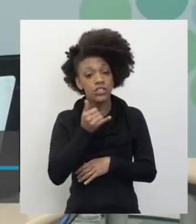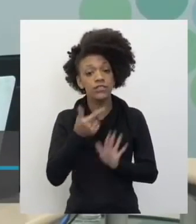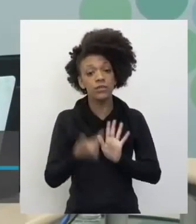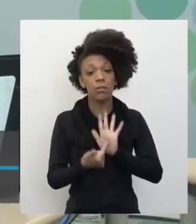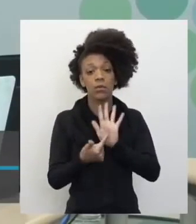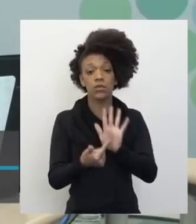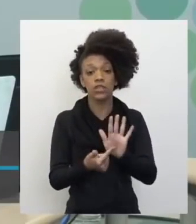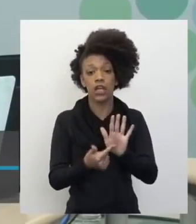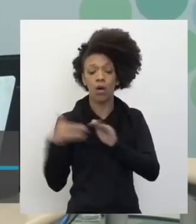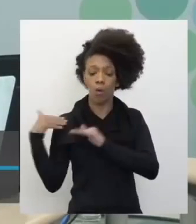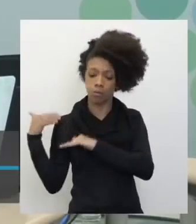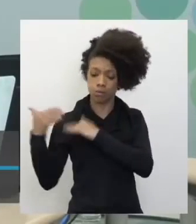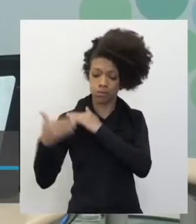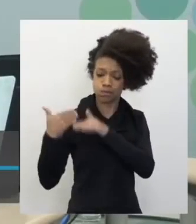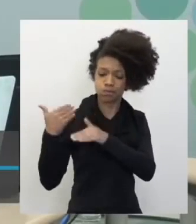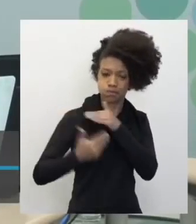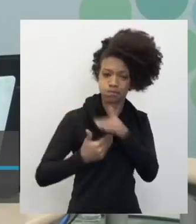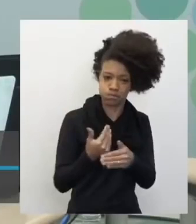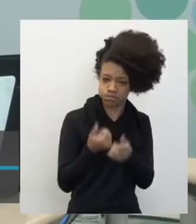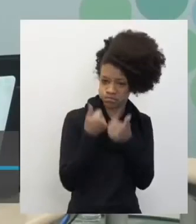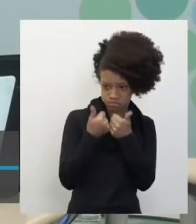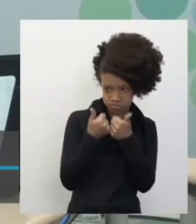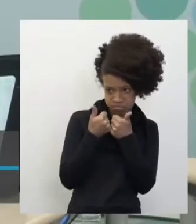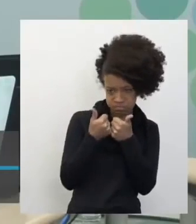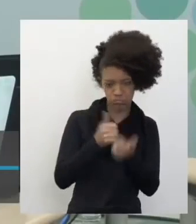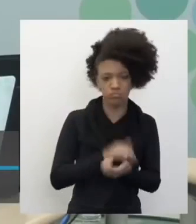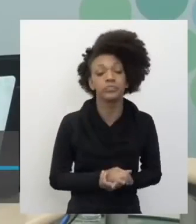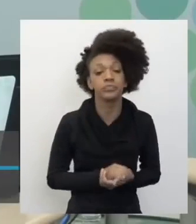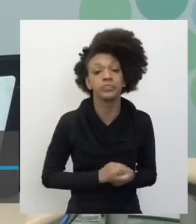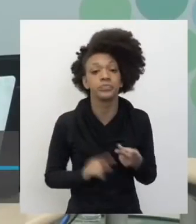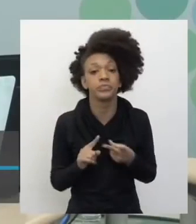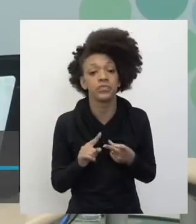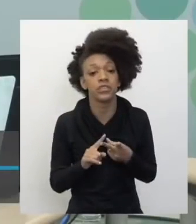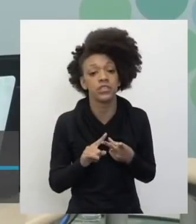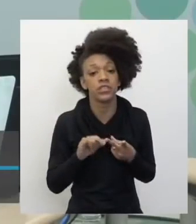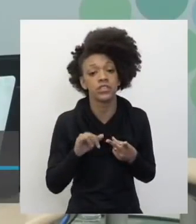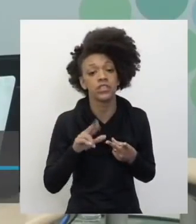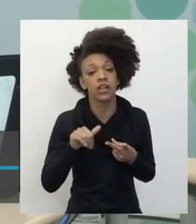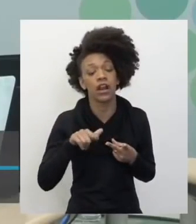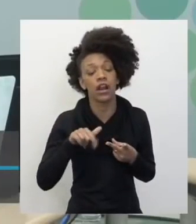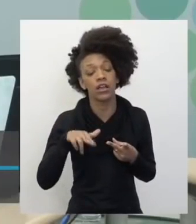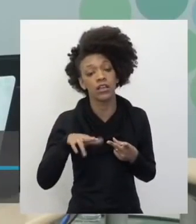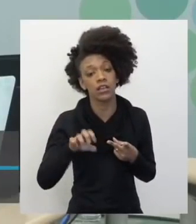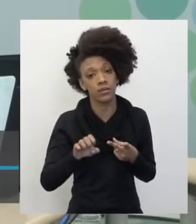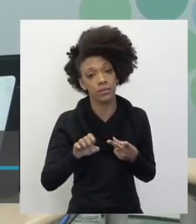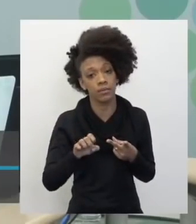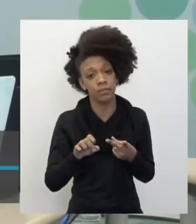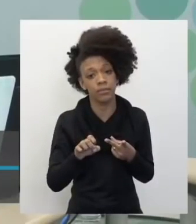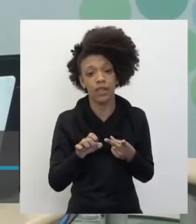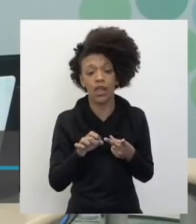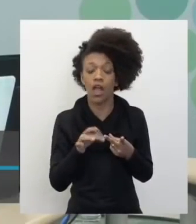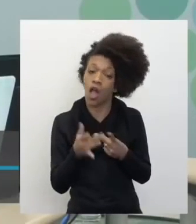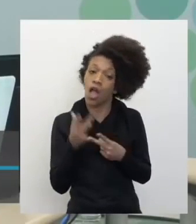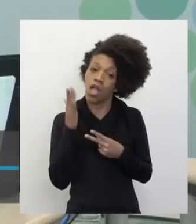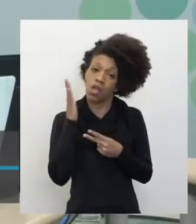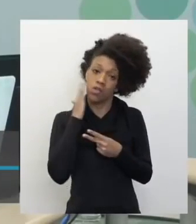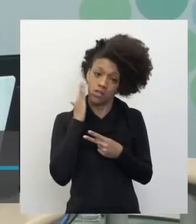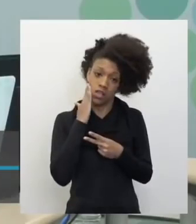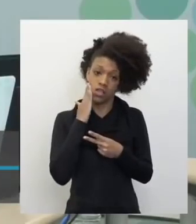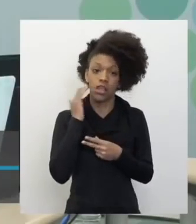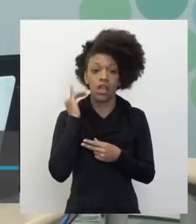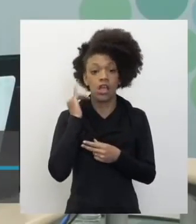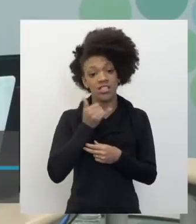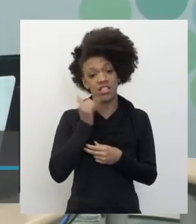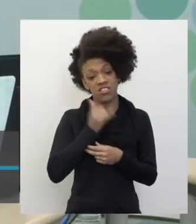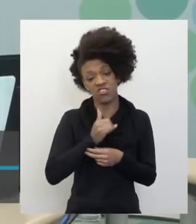de geração para geração? Muito bem. Irlaine diz assim, olha, eu sei que são contos que